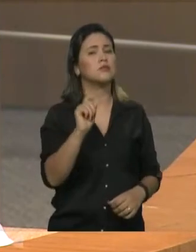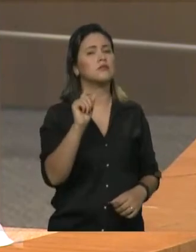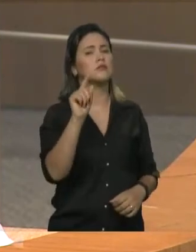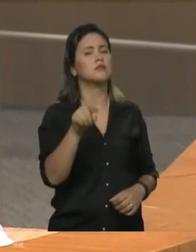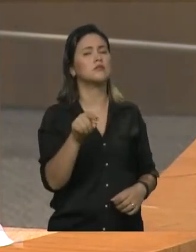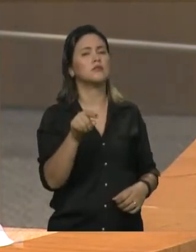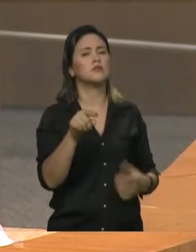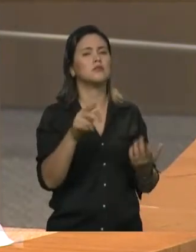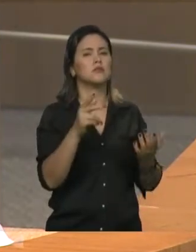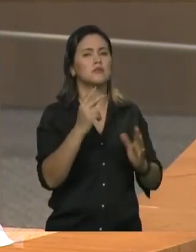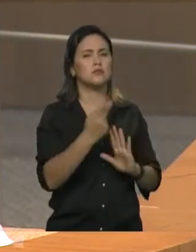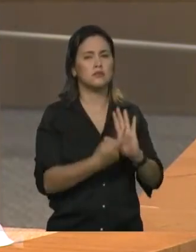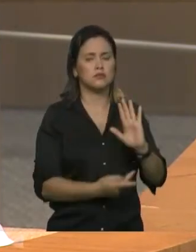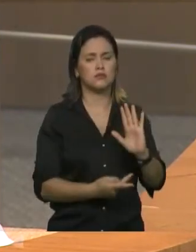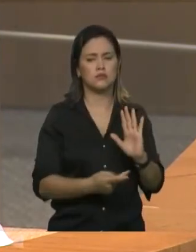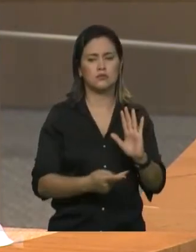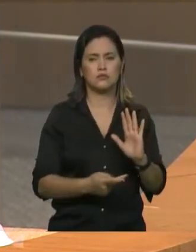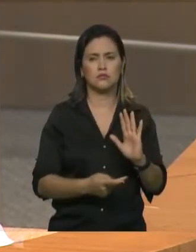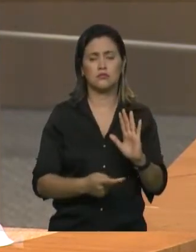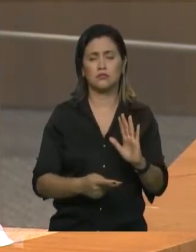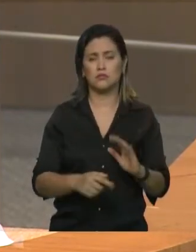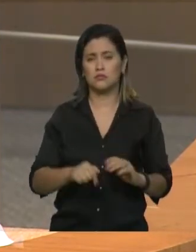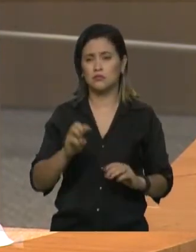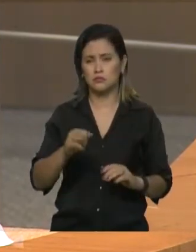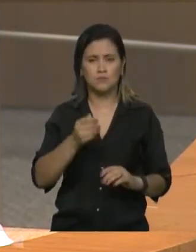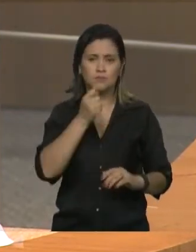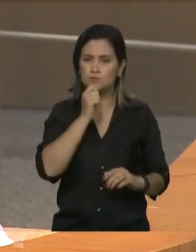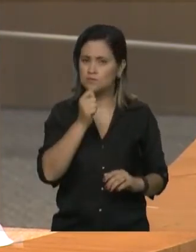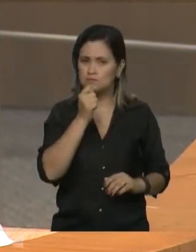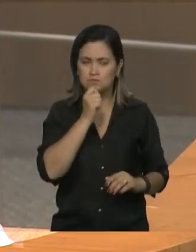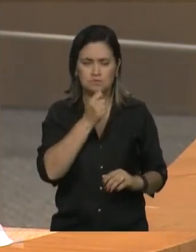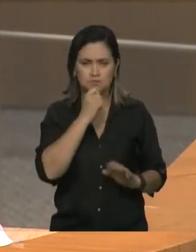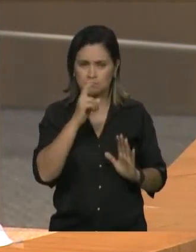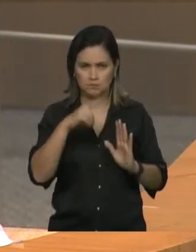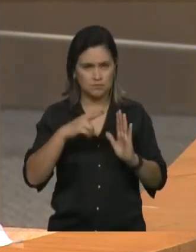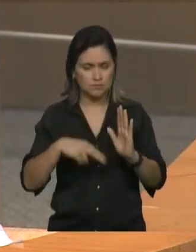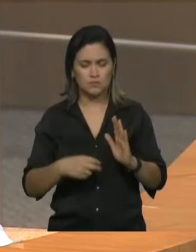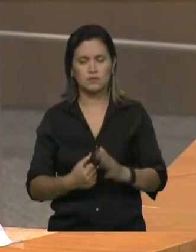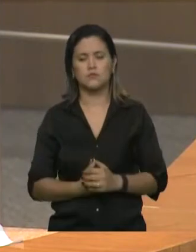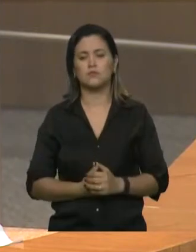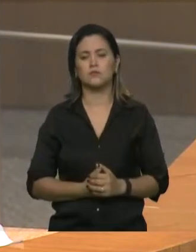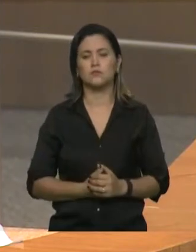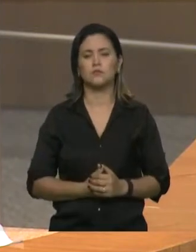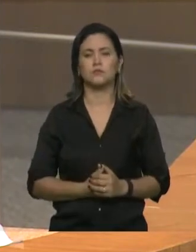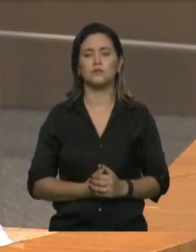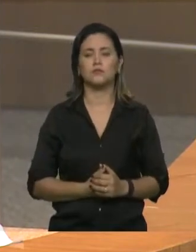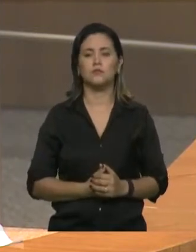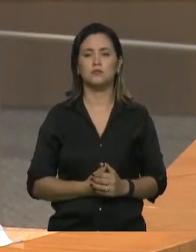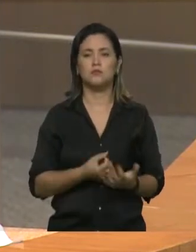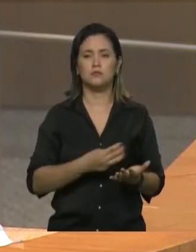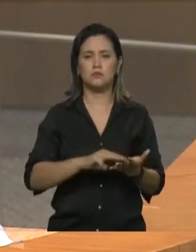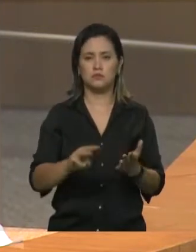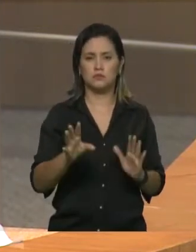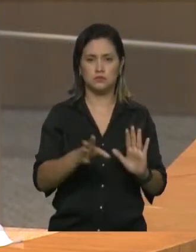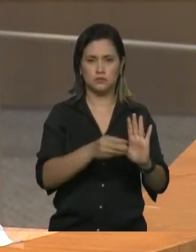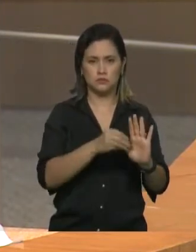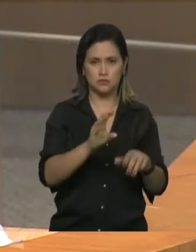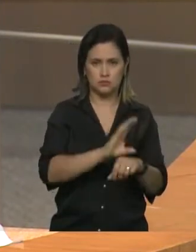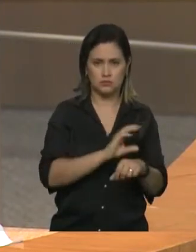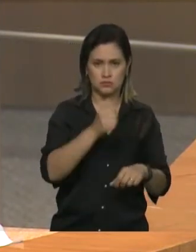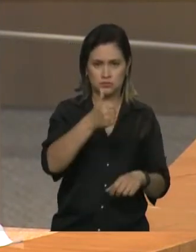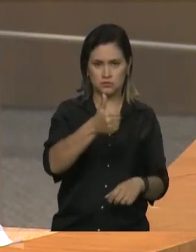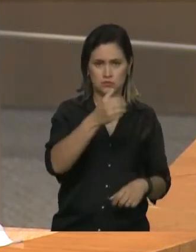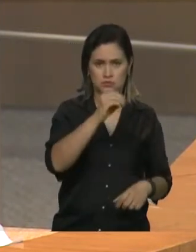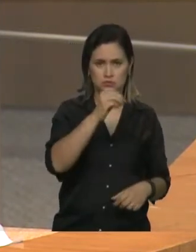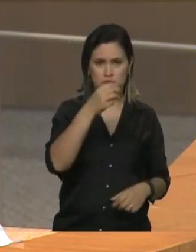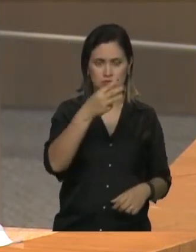teve tempo para poder observar. Tenho honra, coloca na mensagem que a emenda constitucional 103, também denominada Reforma